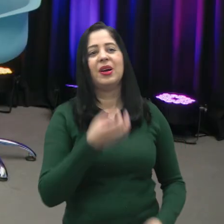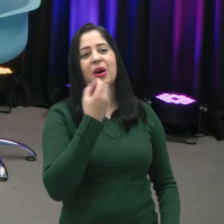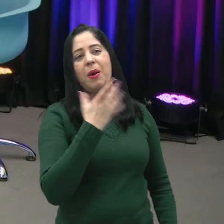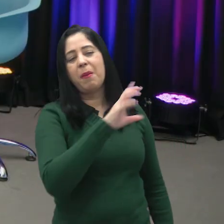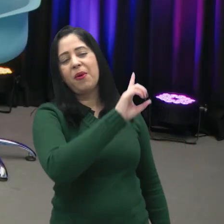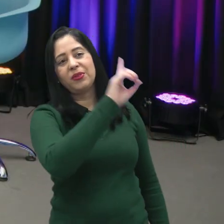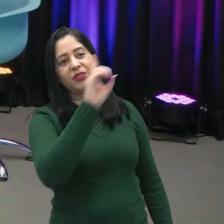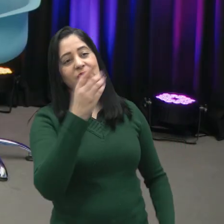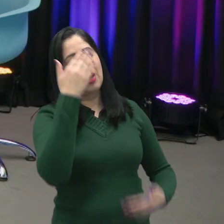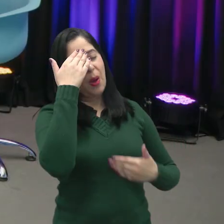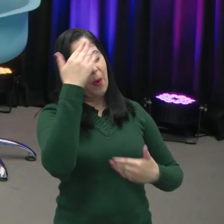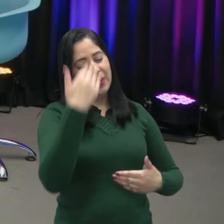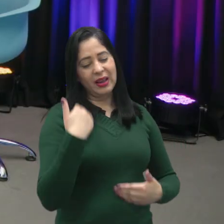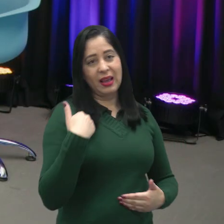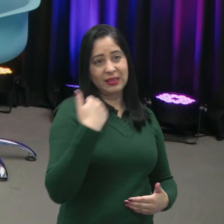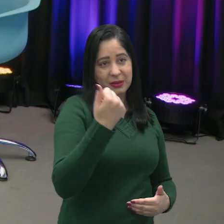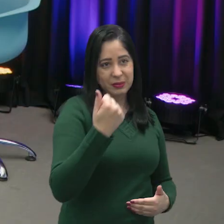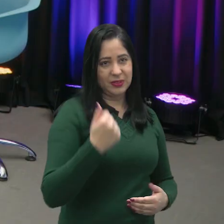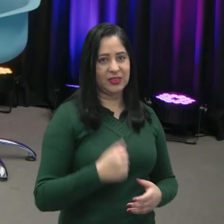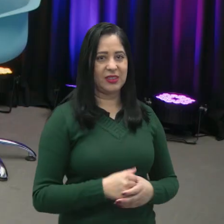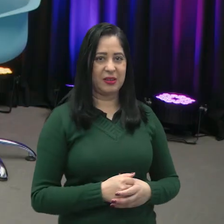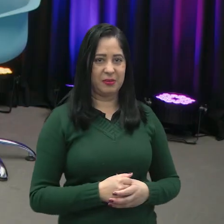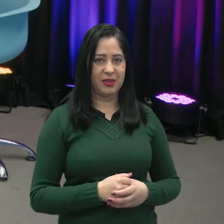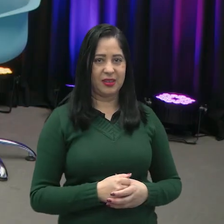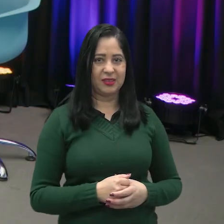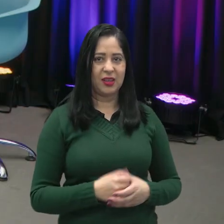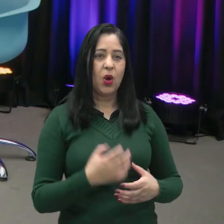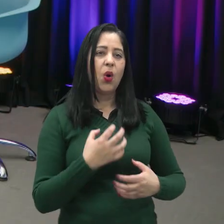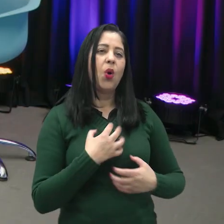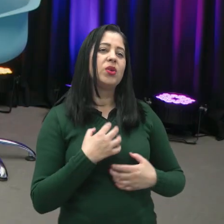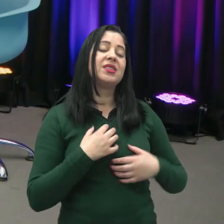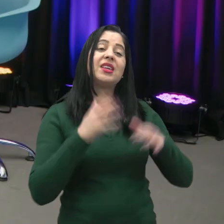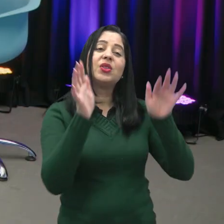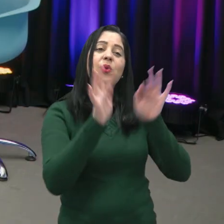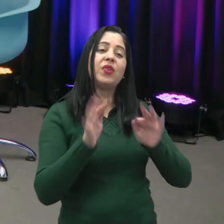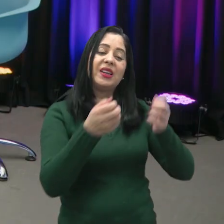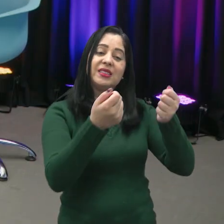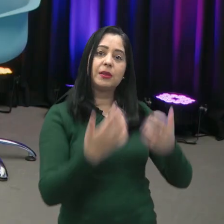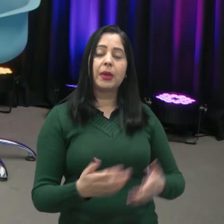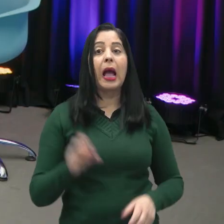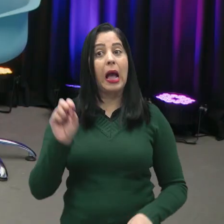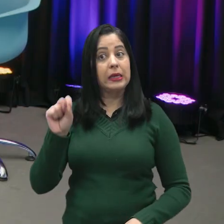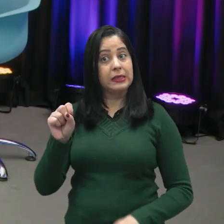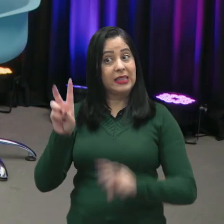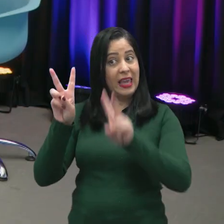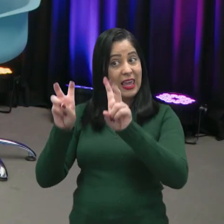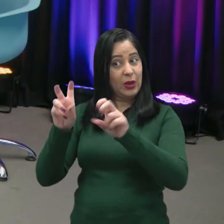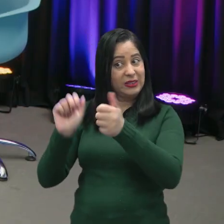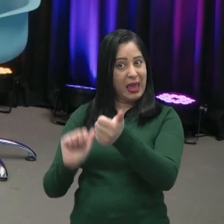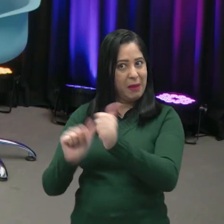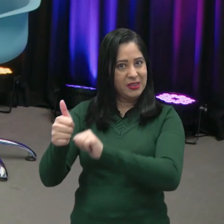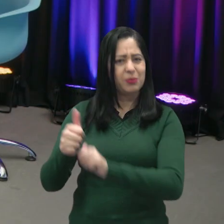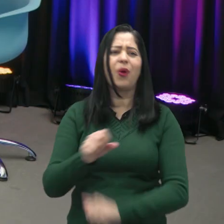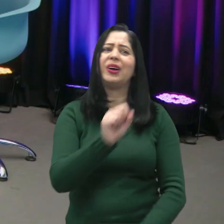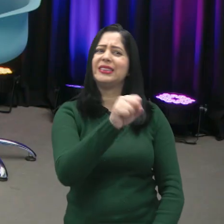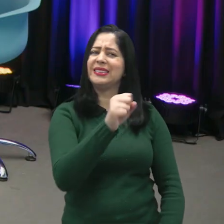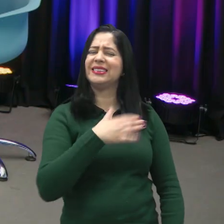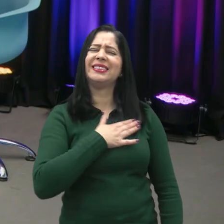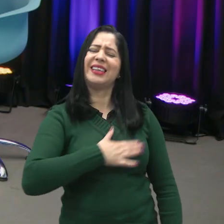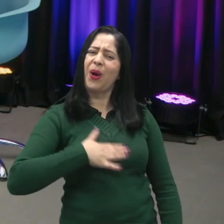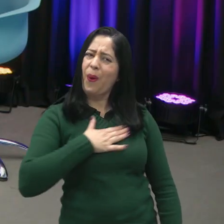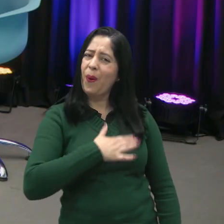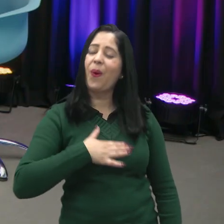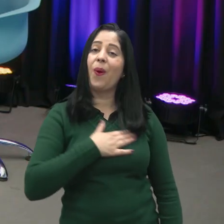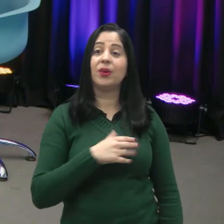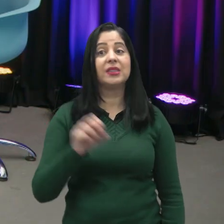Bom dia, obrigado pelo convite, Pri. Que bacana a gente poder falar, né? Hoje. Falar de esporte. De esporte e é gostoso. Do desenvolvimento desses atletas